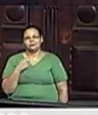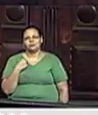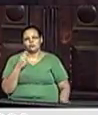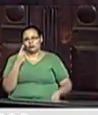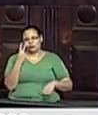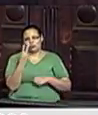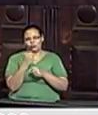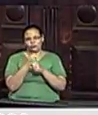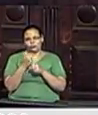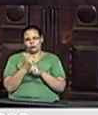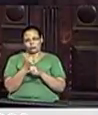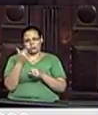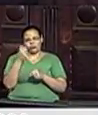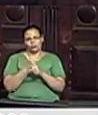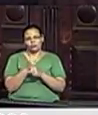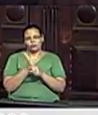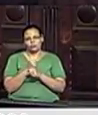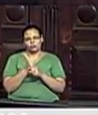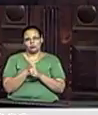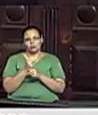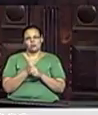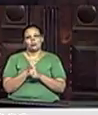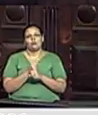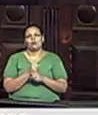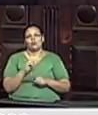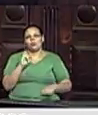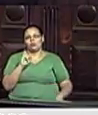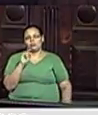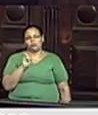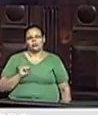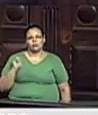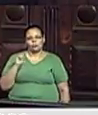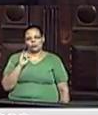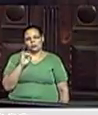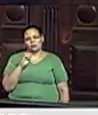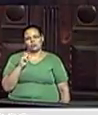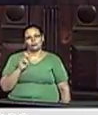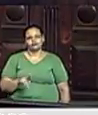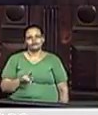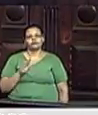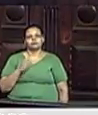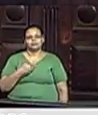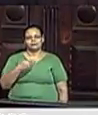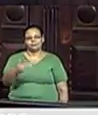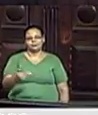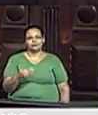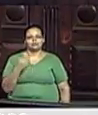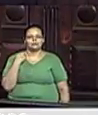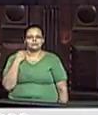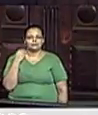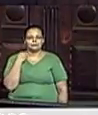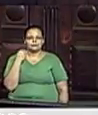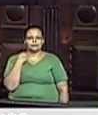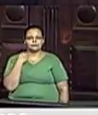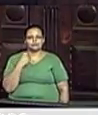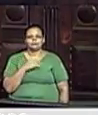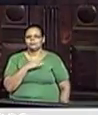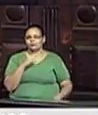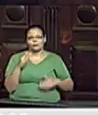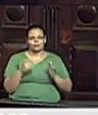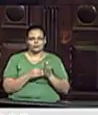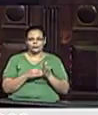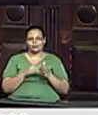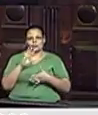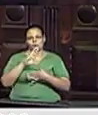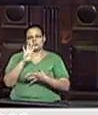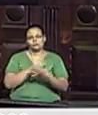últimos 2 anos, o Itaú já ultrapassou o Banco do Brasil. O Banco do Brasil começa a desmontar também a sua operação em toda a América